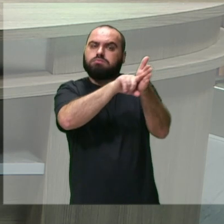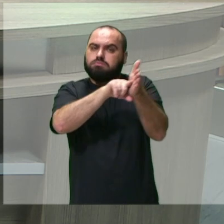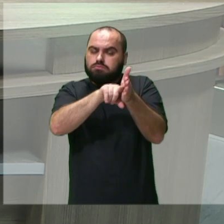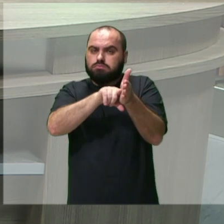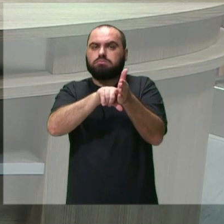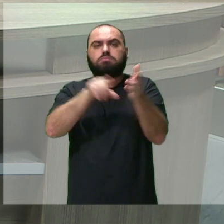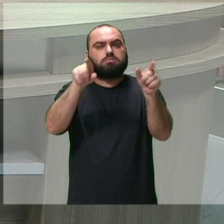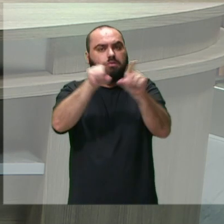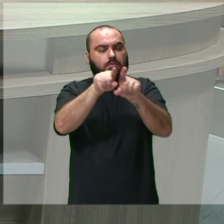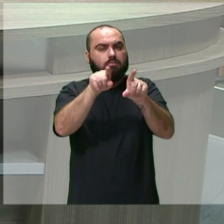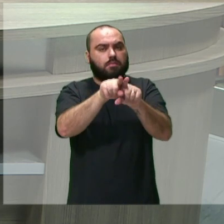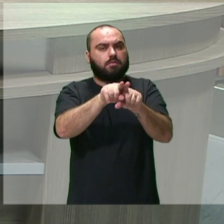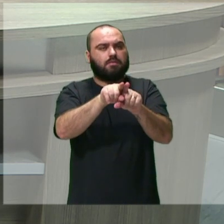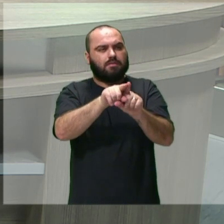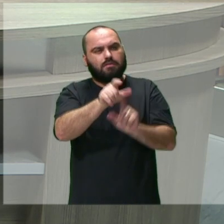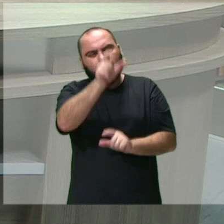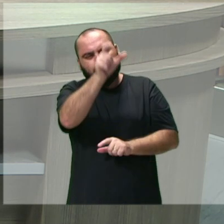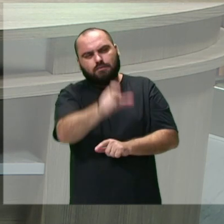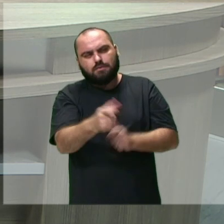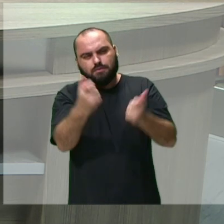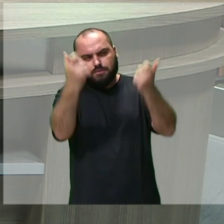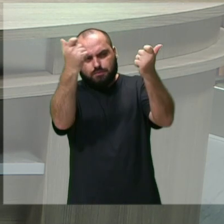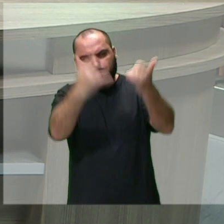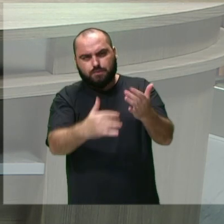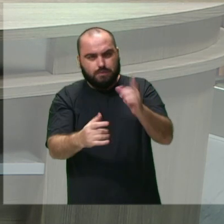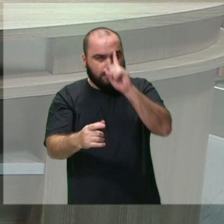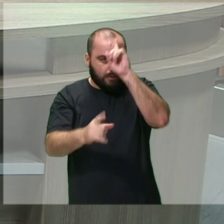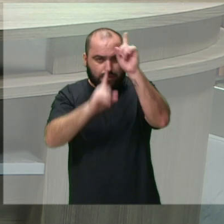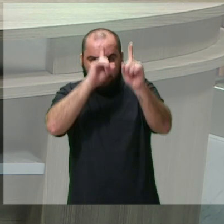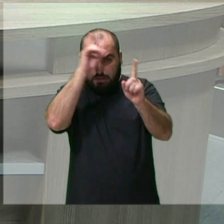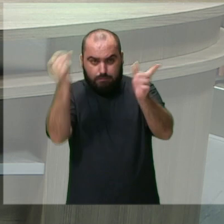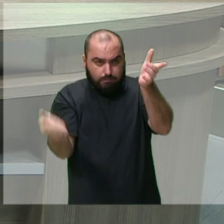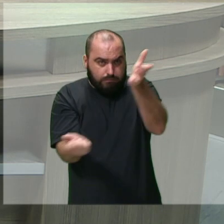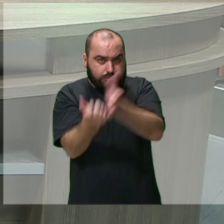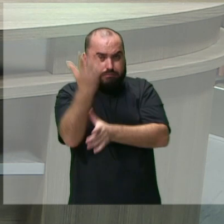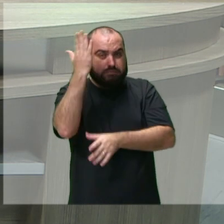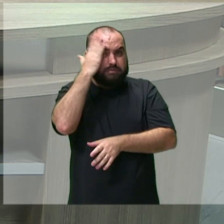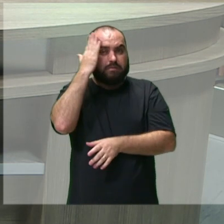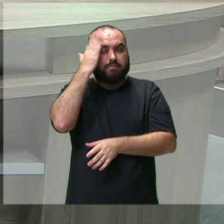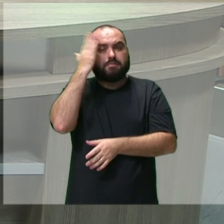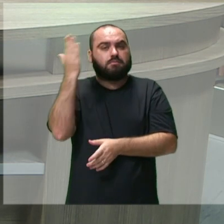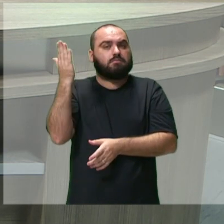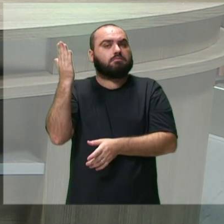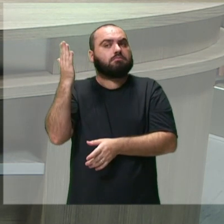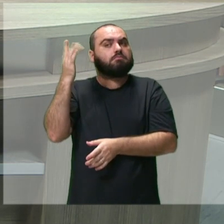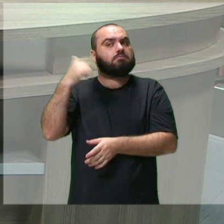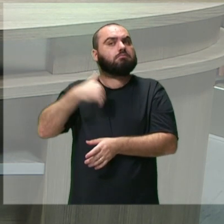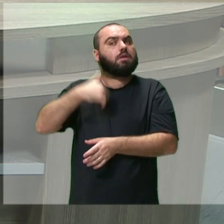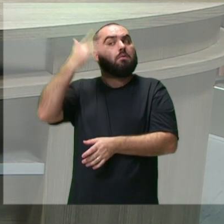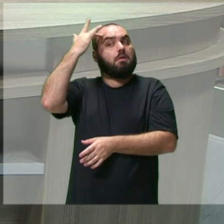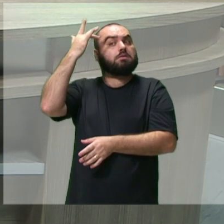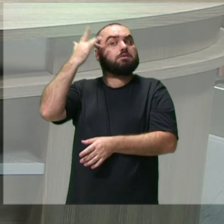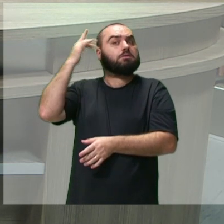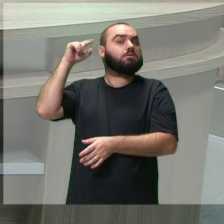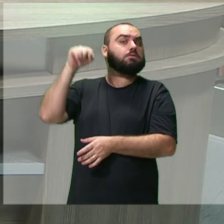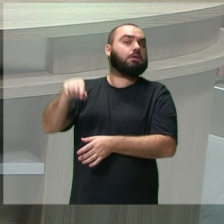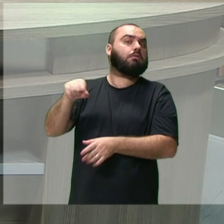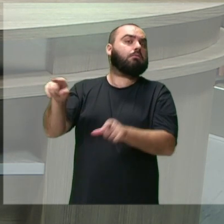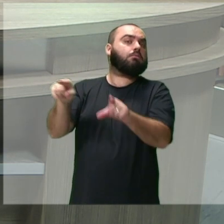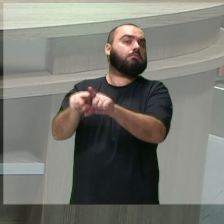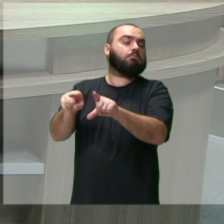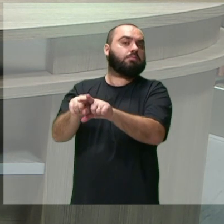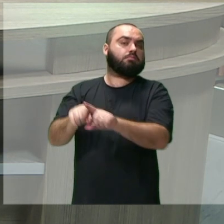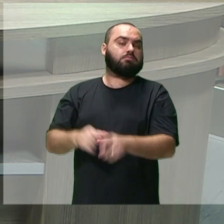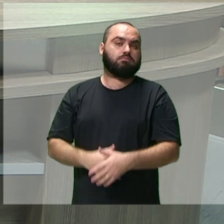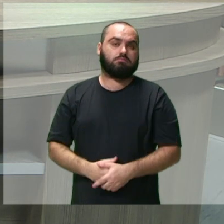pesquisando também, você falou ali da criatividade, que é uma coisa eminentemente humana, era o que eu achava também. Agora você vai